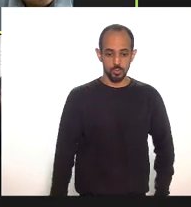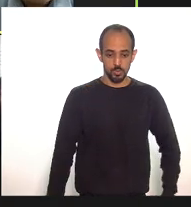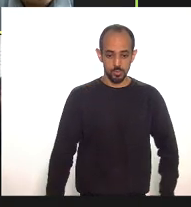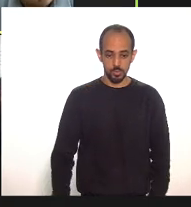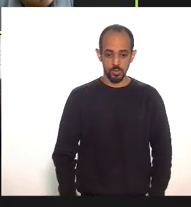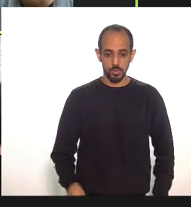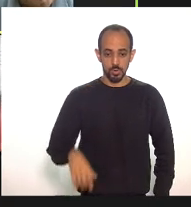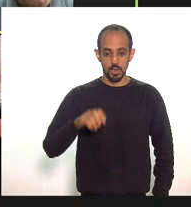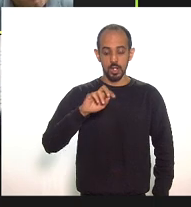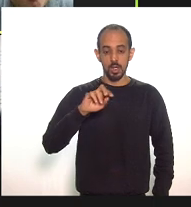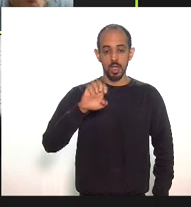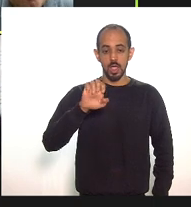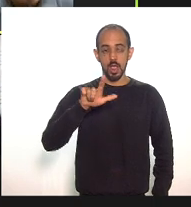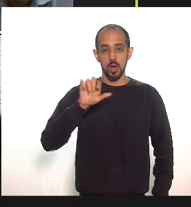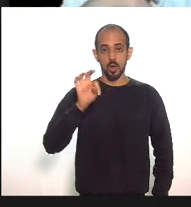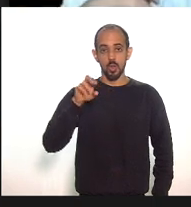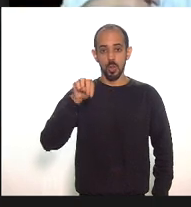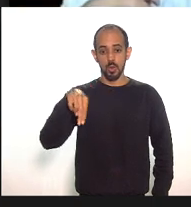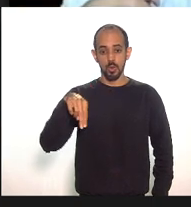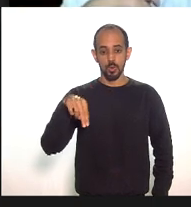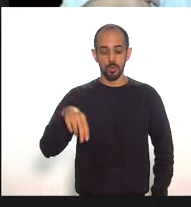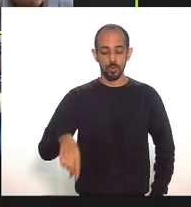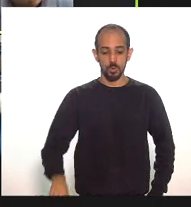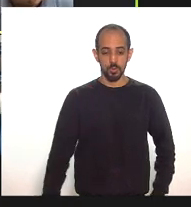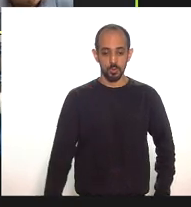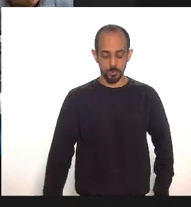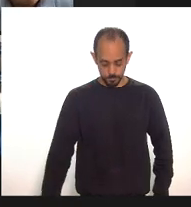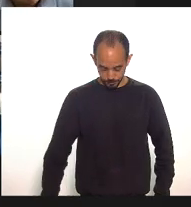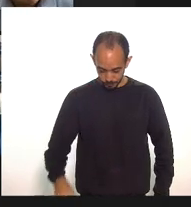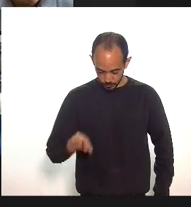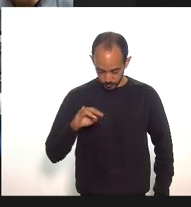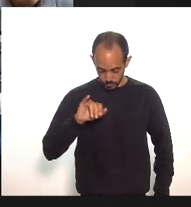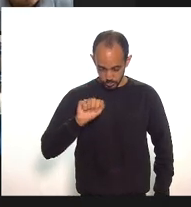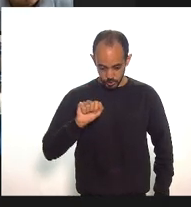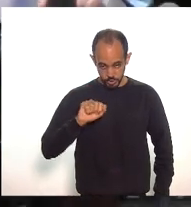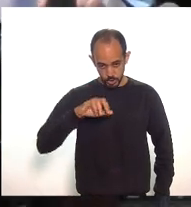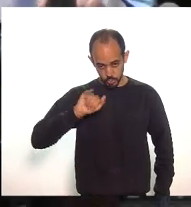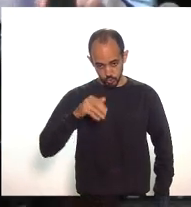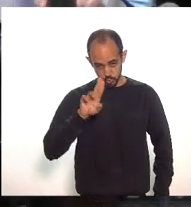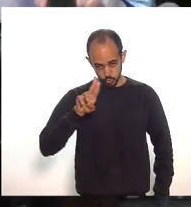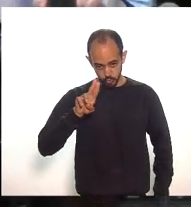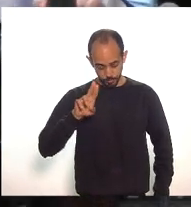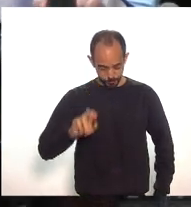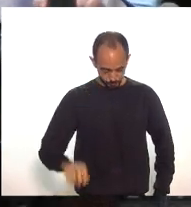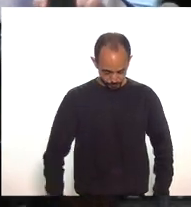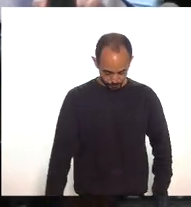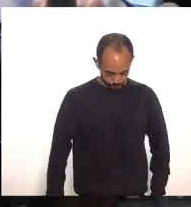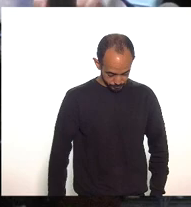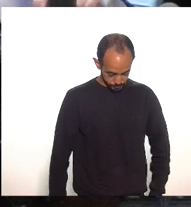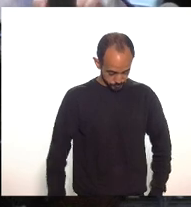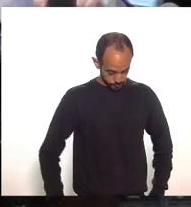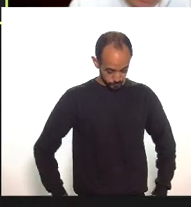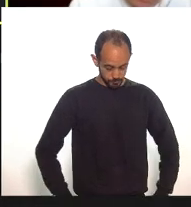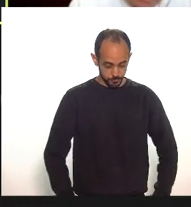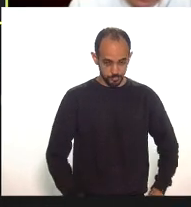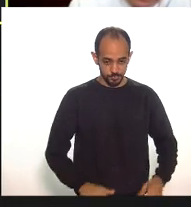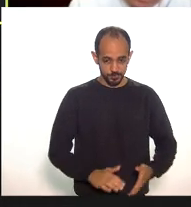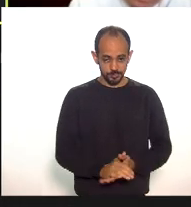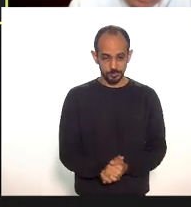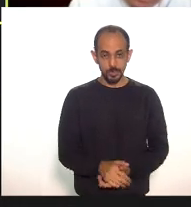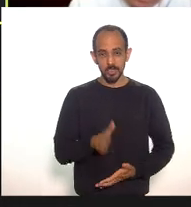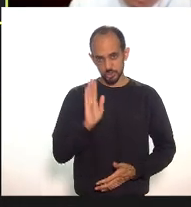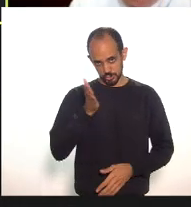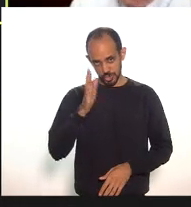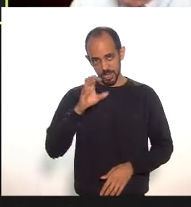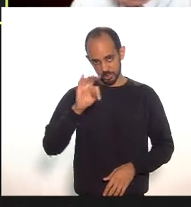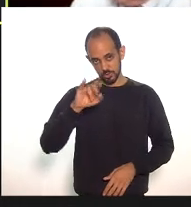Cristo Presidente Elton Cristo Oi tia Ju tia Ju já foi falado e já